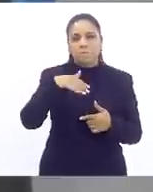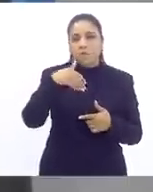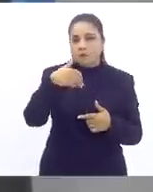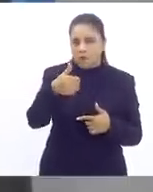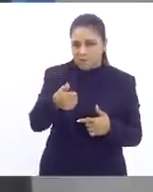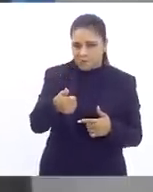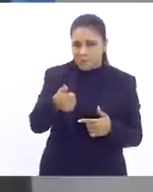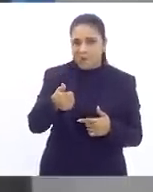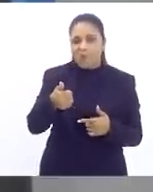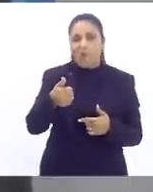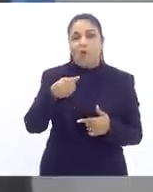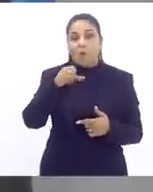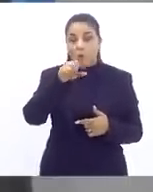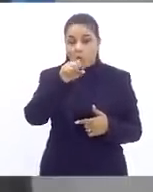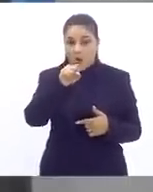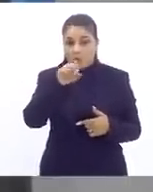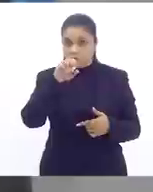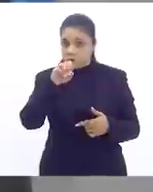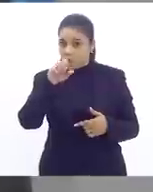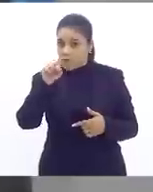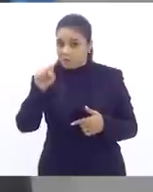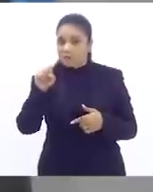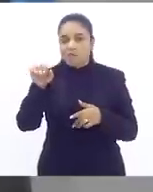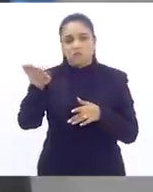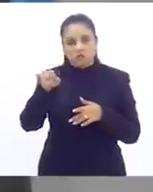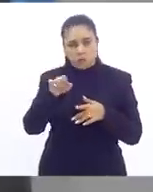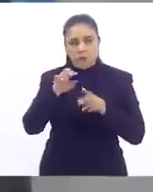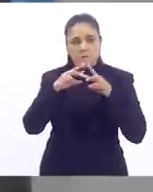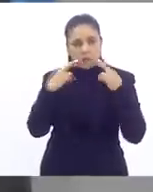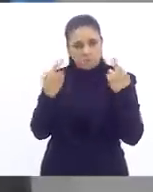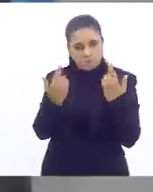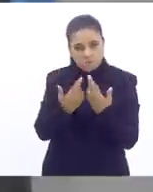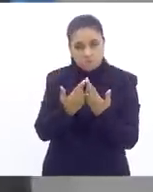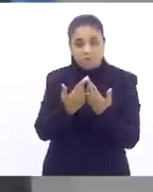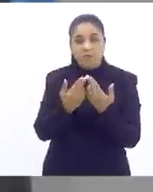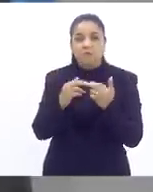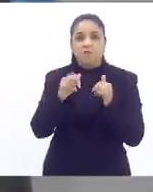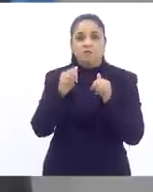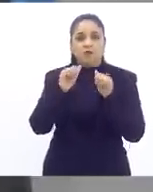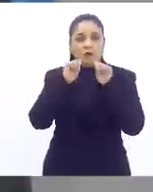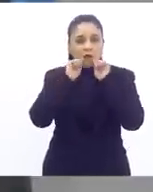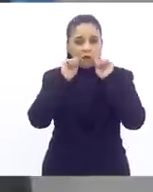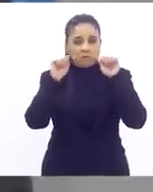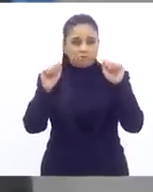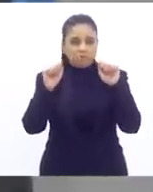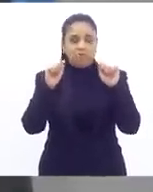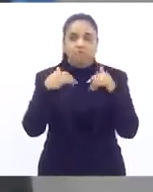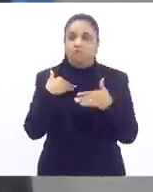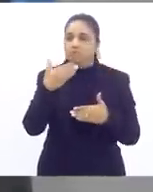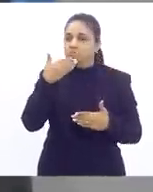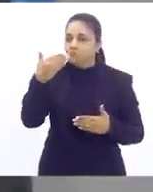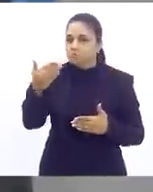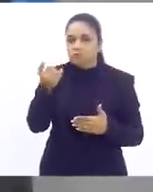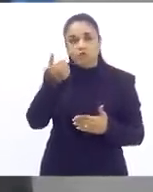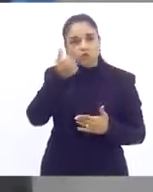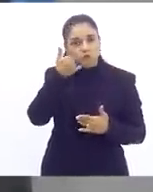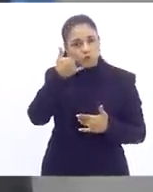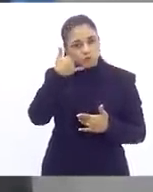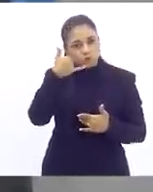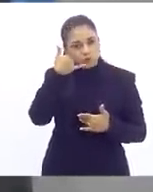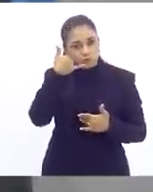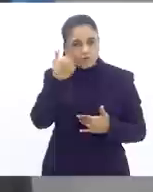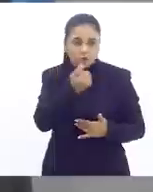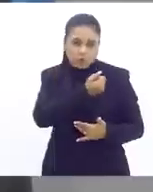né para estar pelo presente e aí eu quero só pedir assessoria para pegar o telefone do coronel para a gente estabelecer